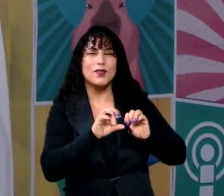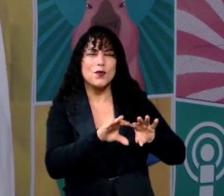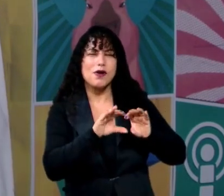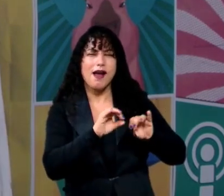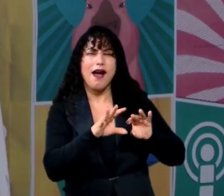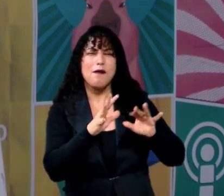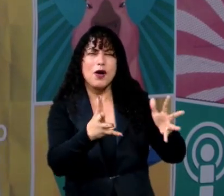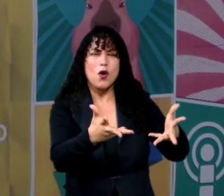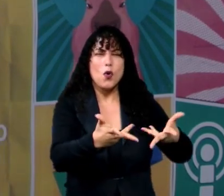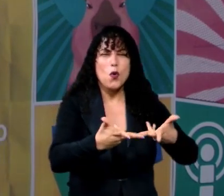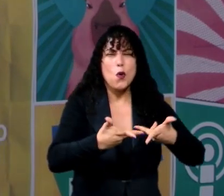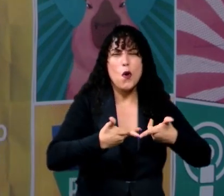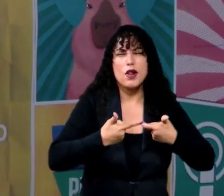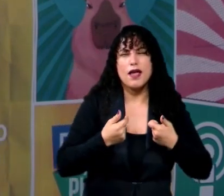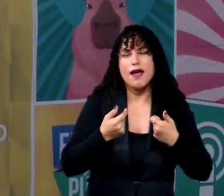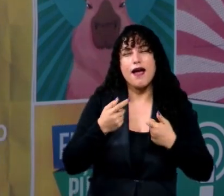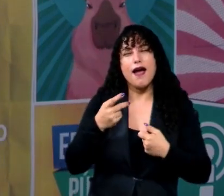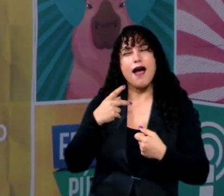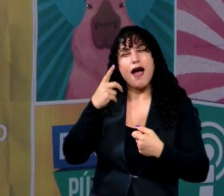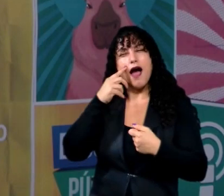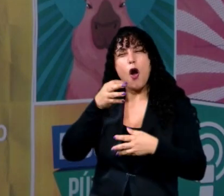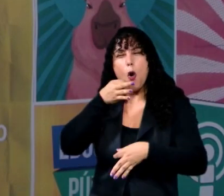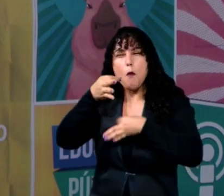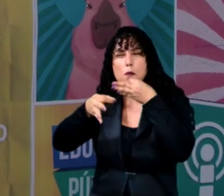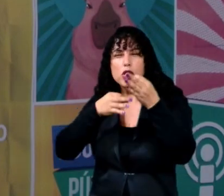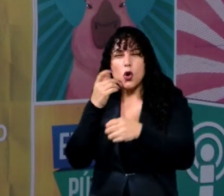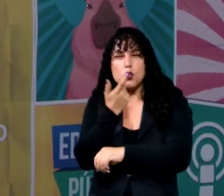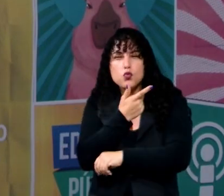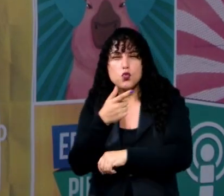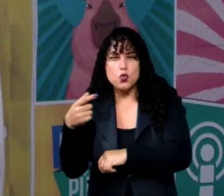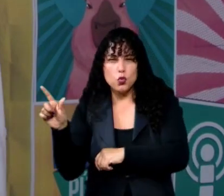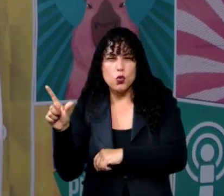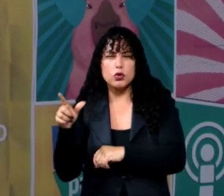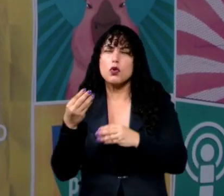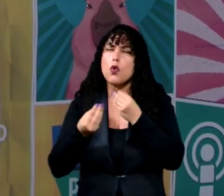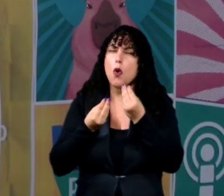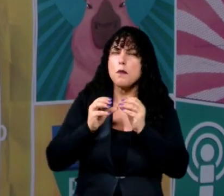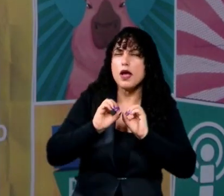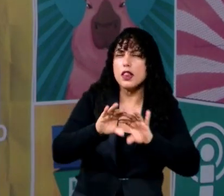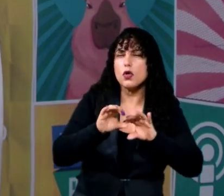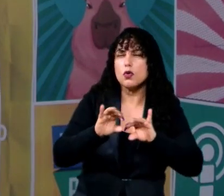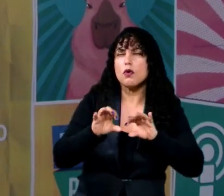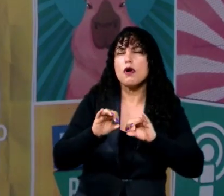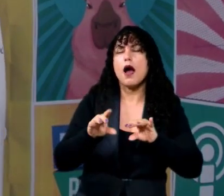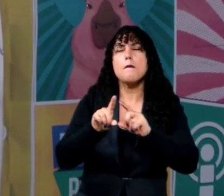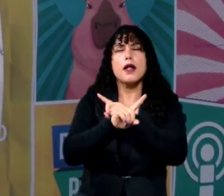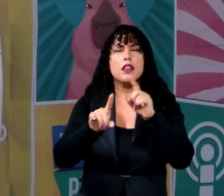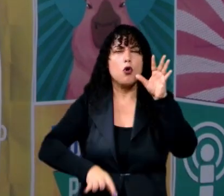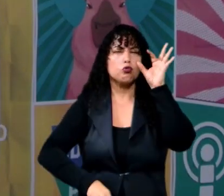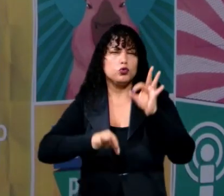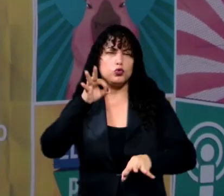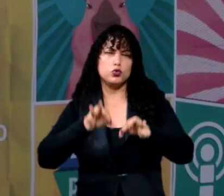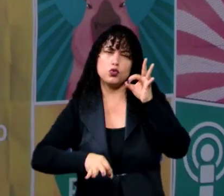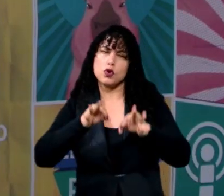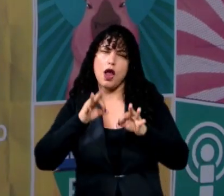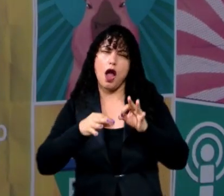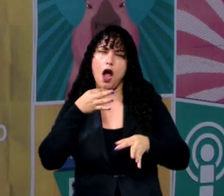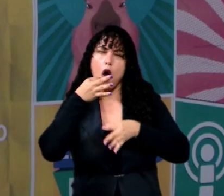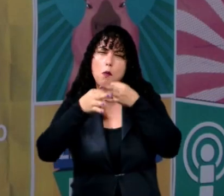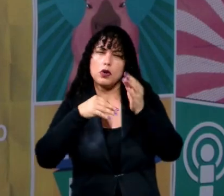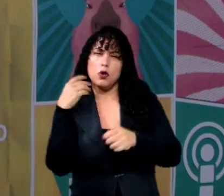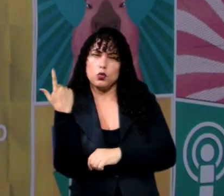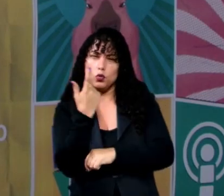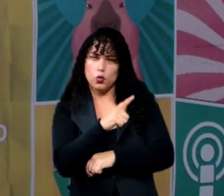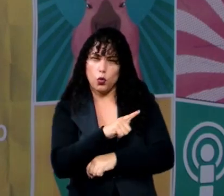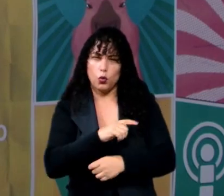para acolher a vista de um outro ponto? Como educar para não julgar a vista de um outro